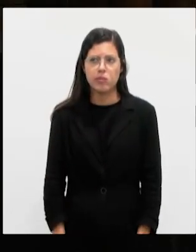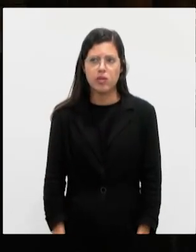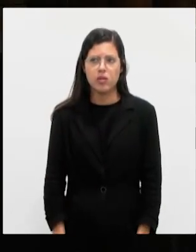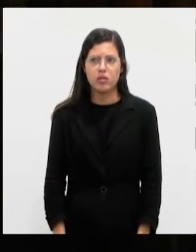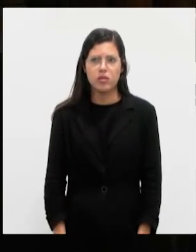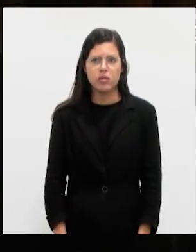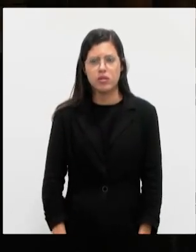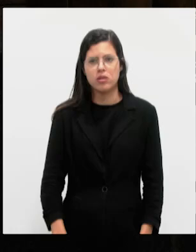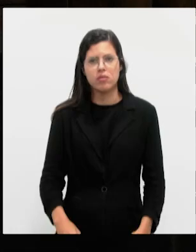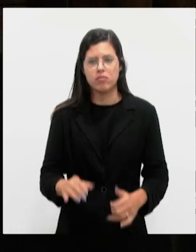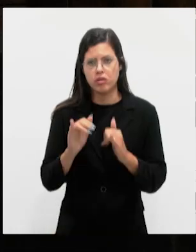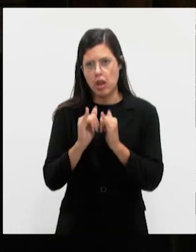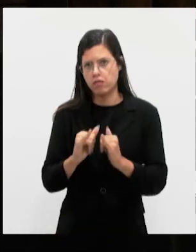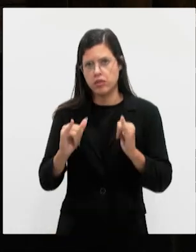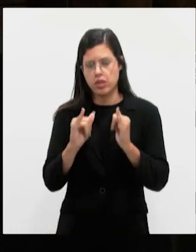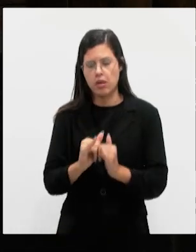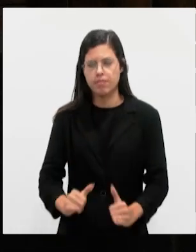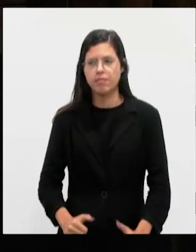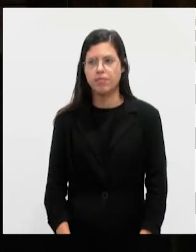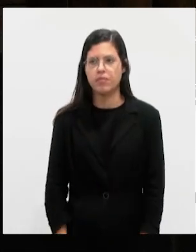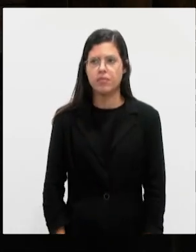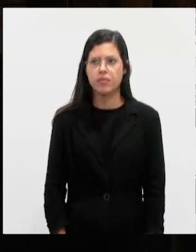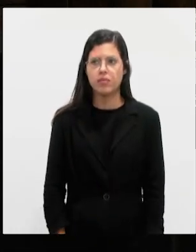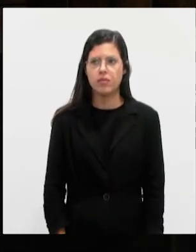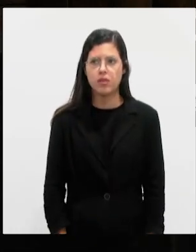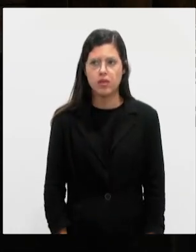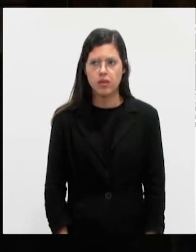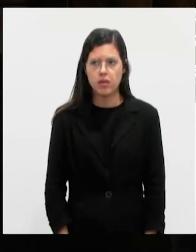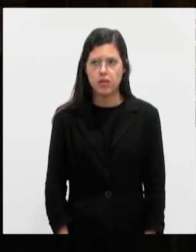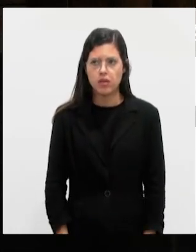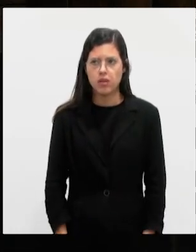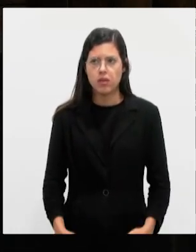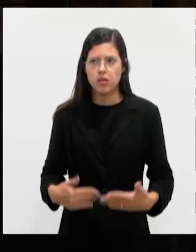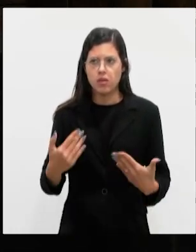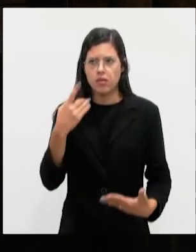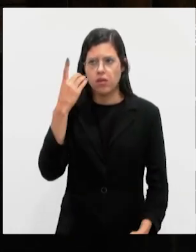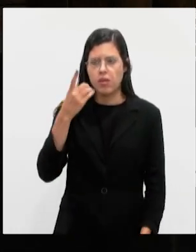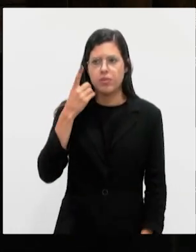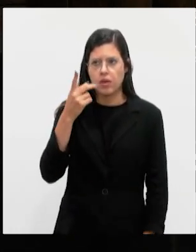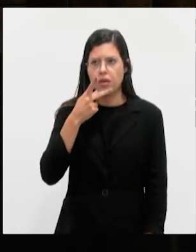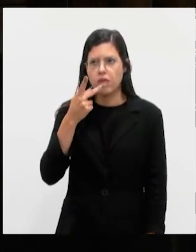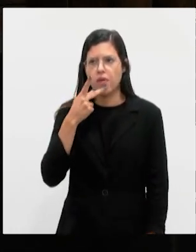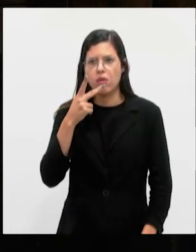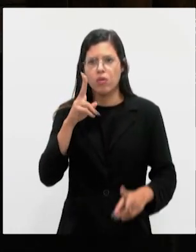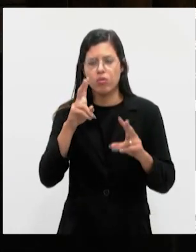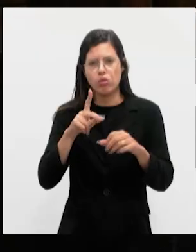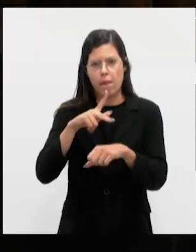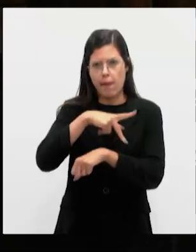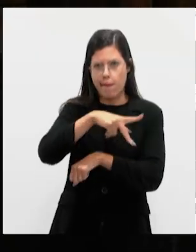informado sobre isso. Bem, minha gente, o deputado falou sobre a Páscoa,